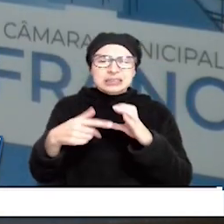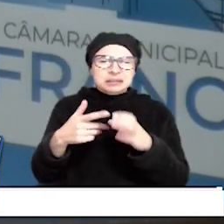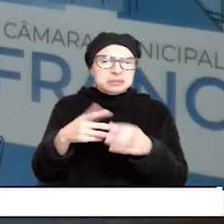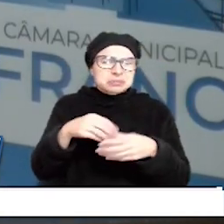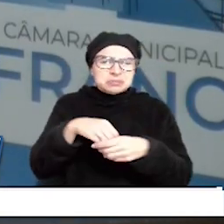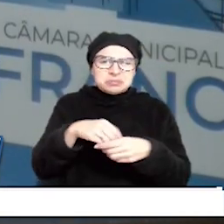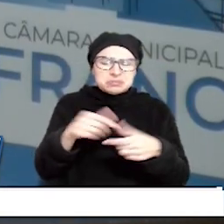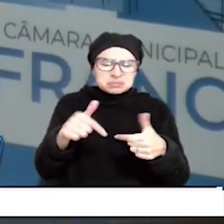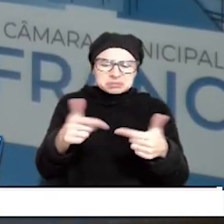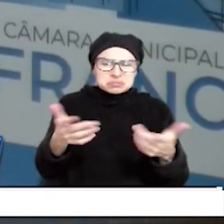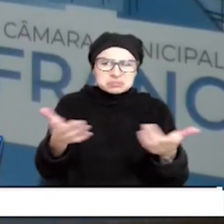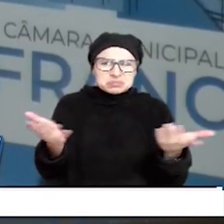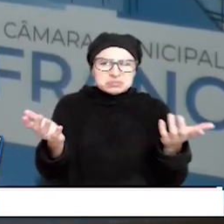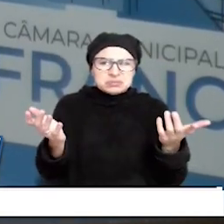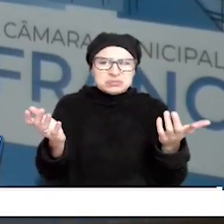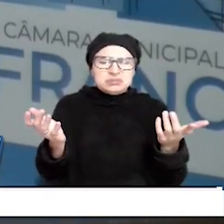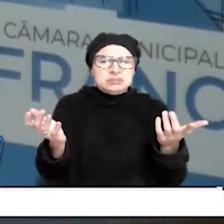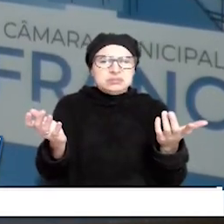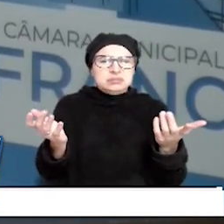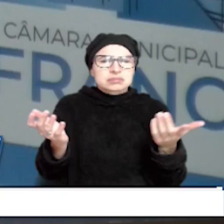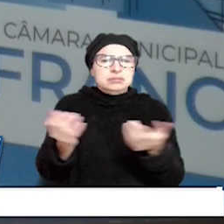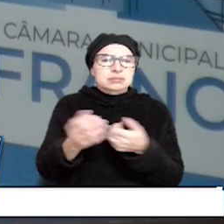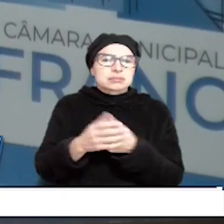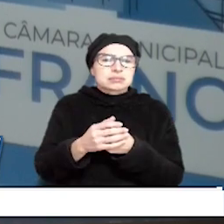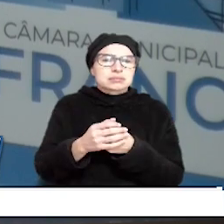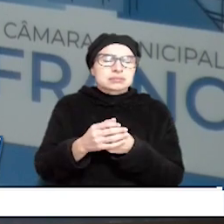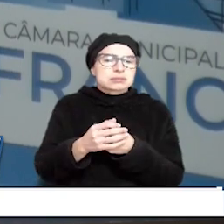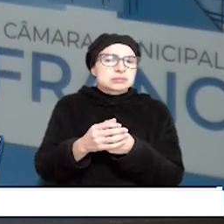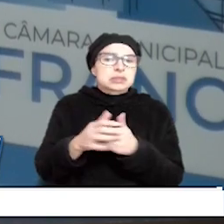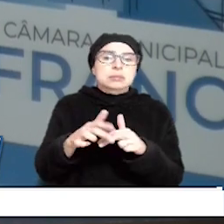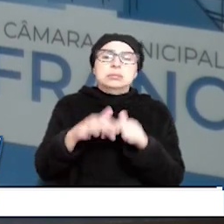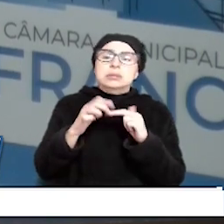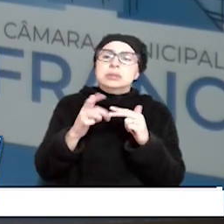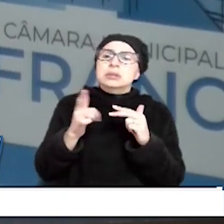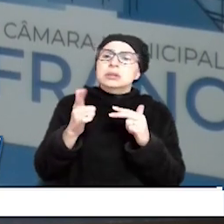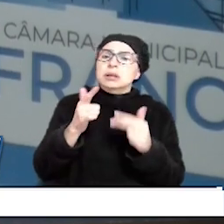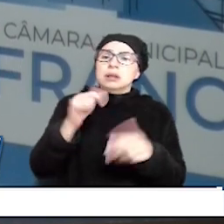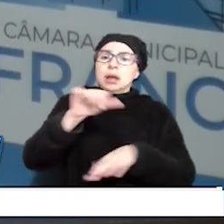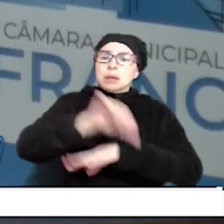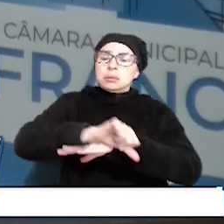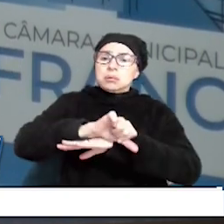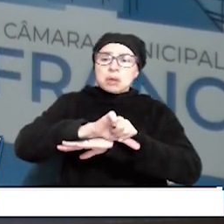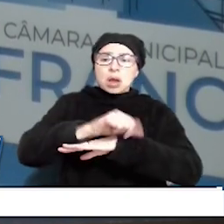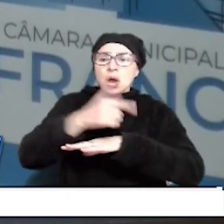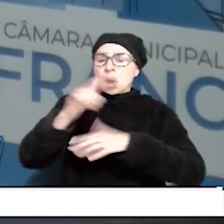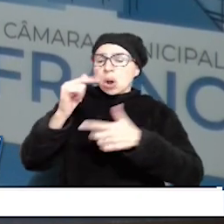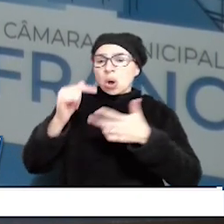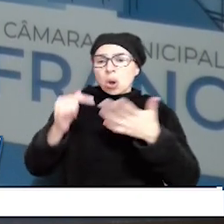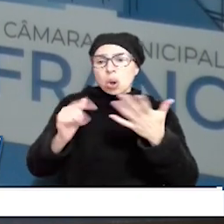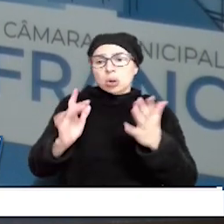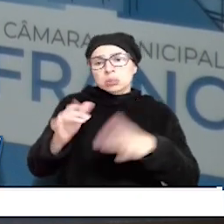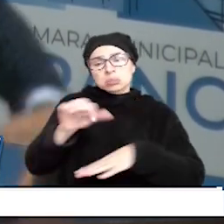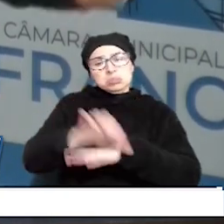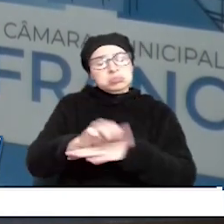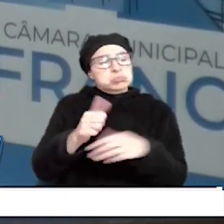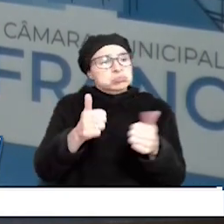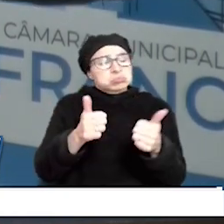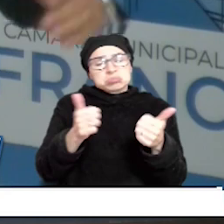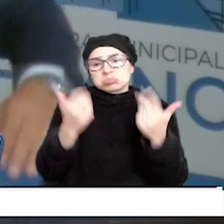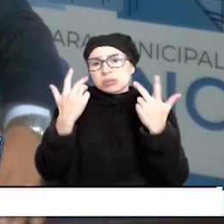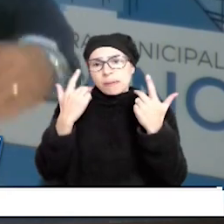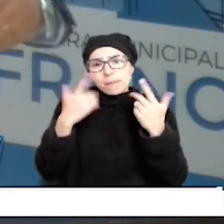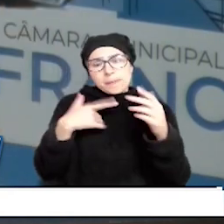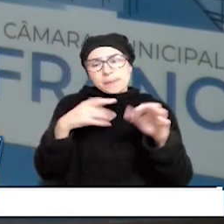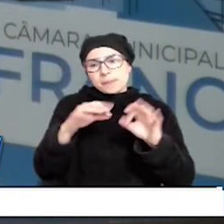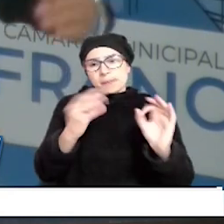aqui dentro. Então, e por isso foi reprovado, como outros foram reprovados, e está tudo certo. E se eu colocar um projeto